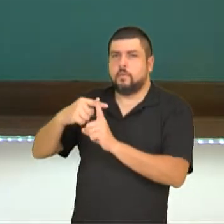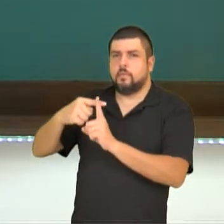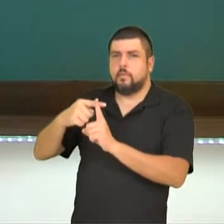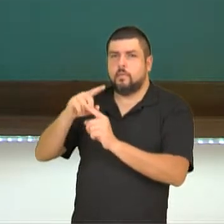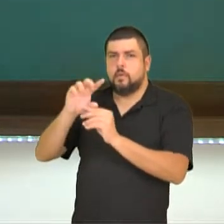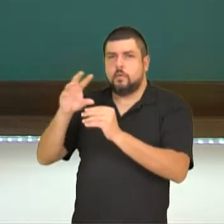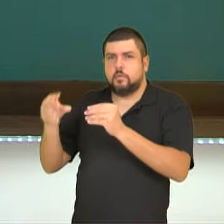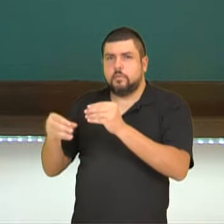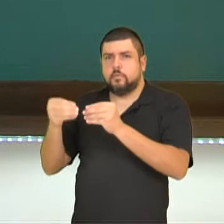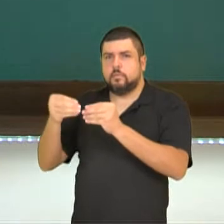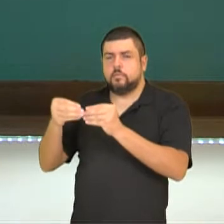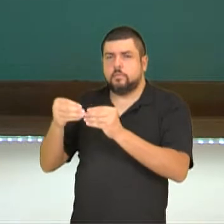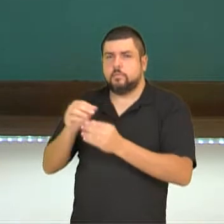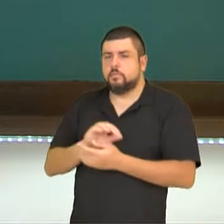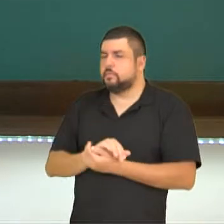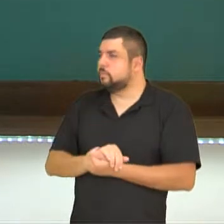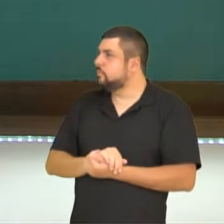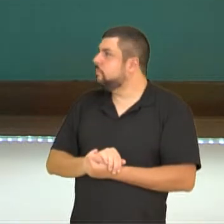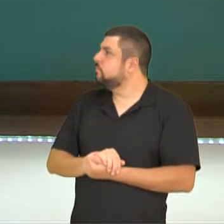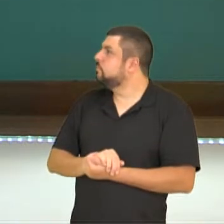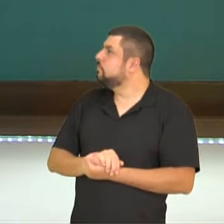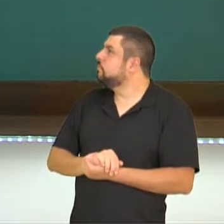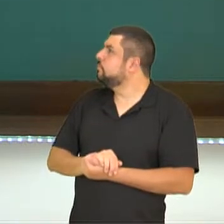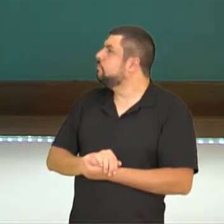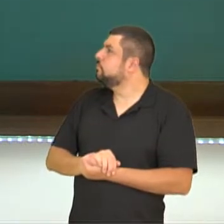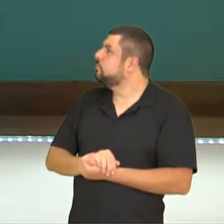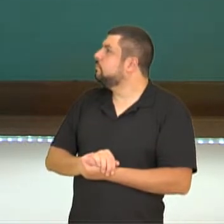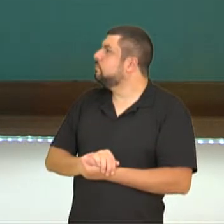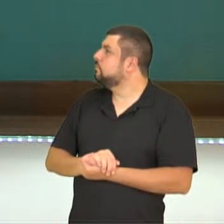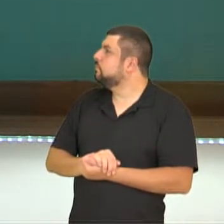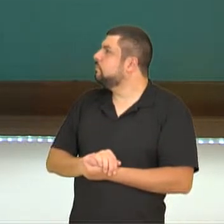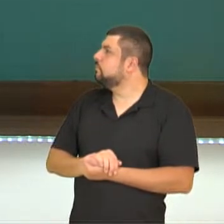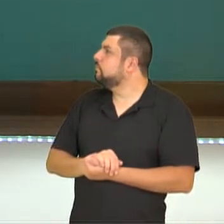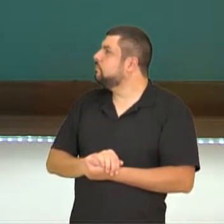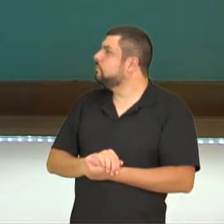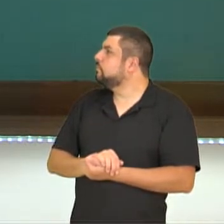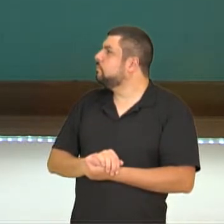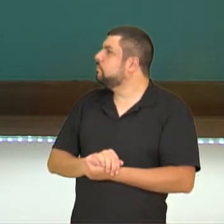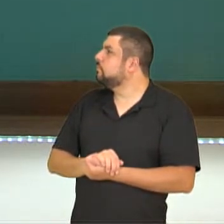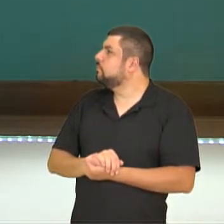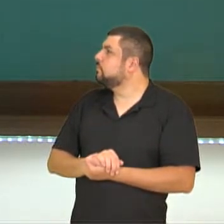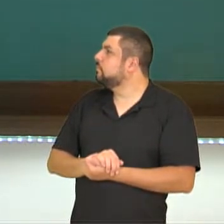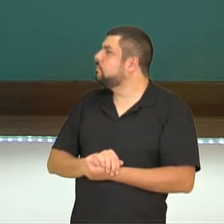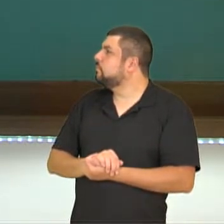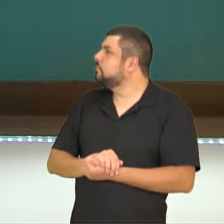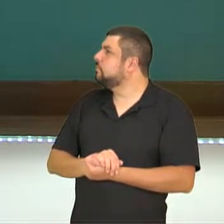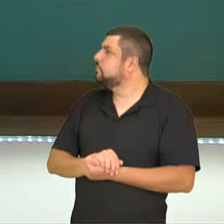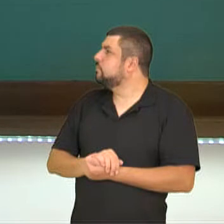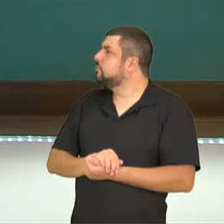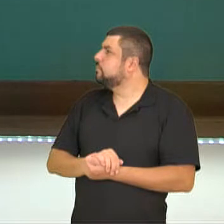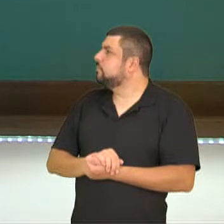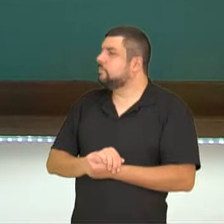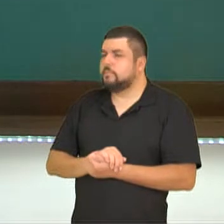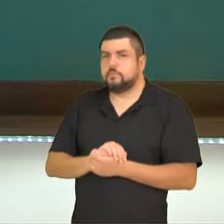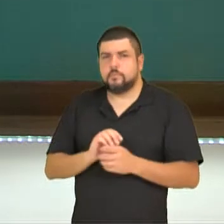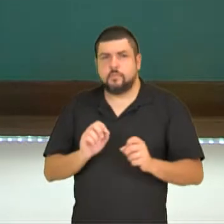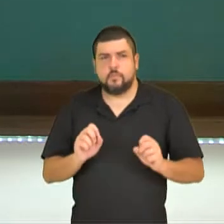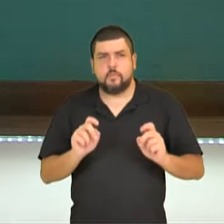Raiz, sal, cambia para saldre. Então, valdria, saldria. Certo?